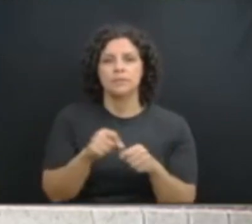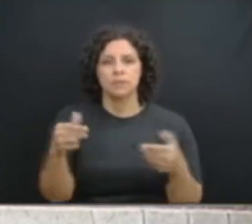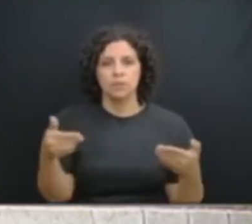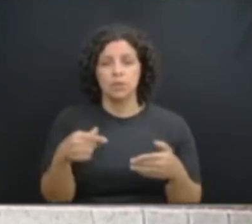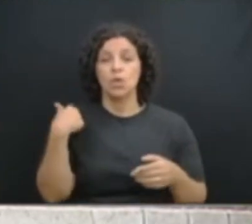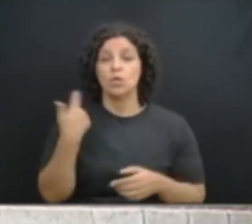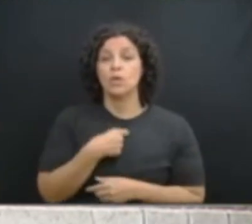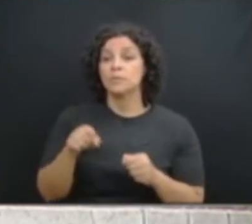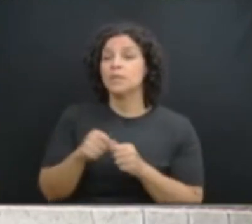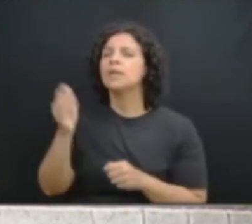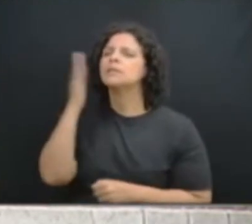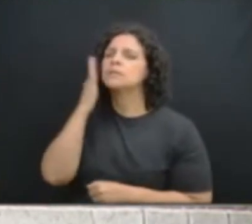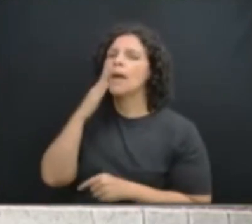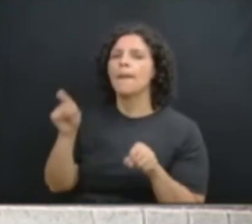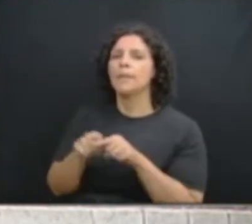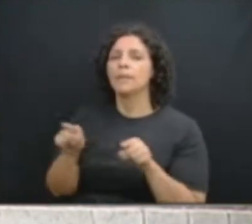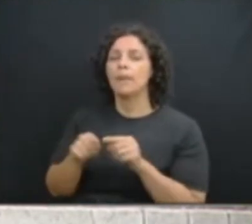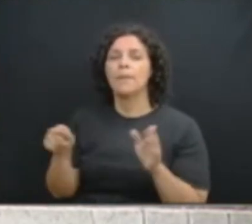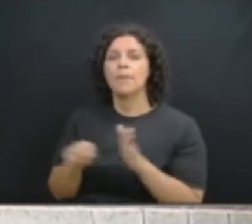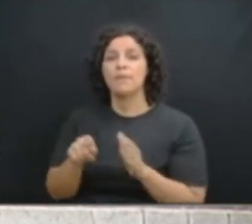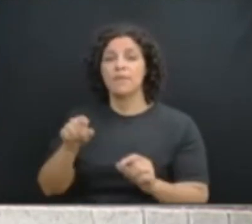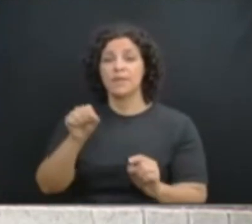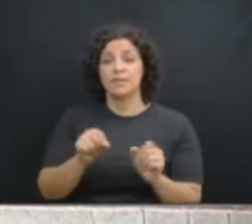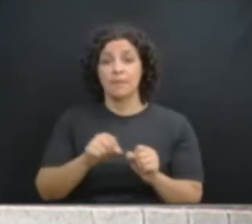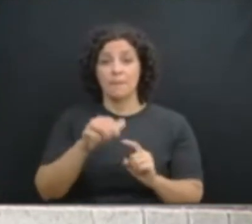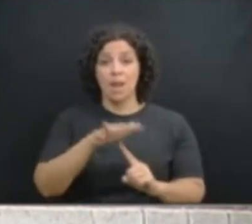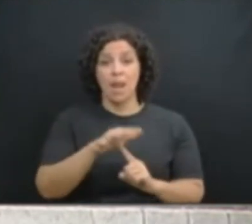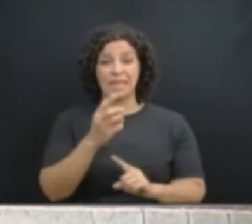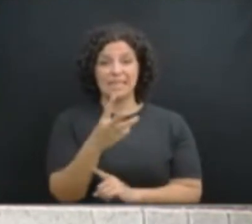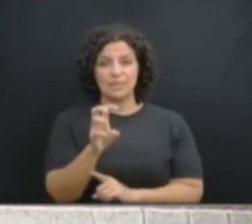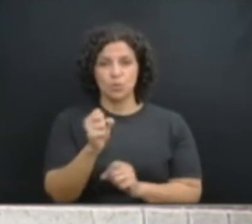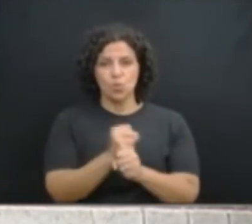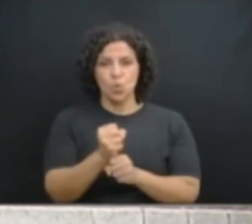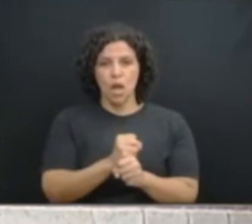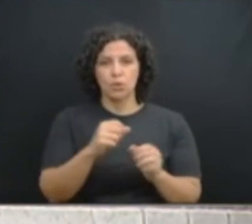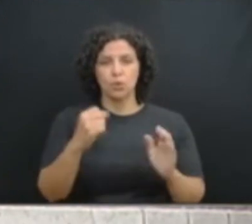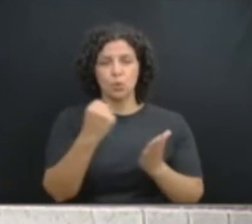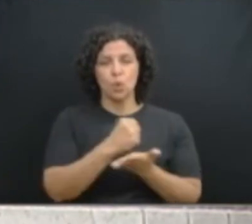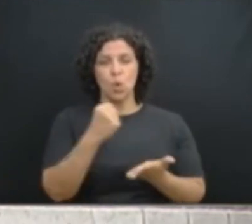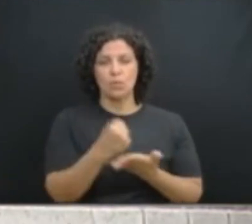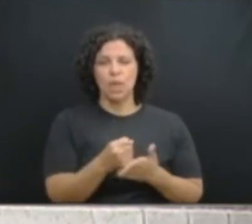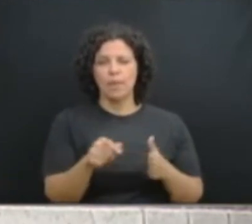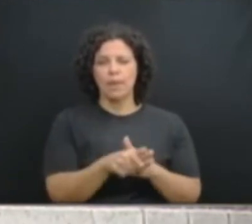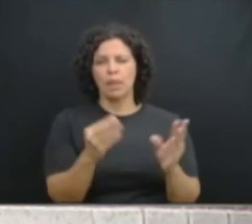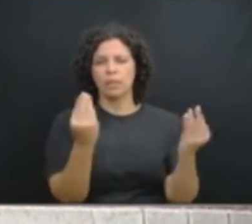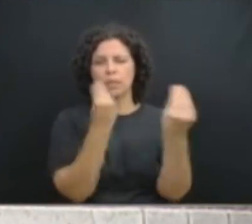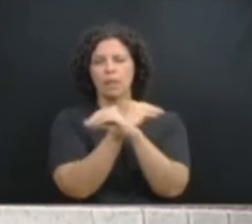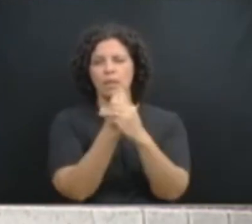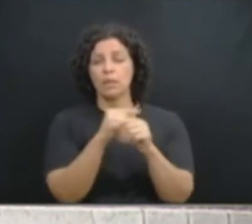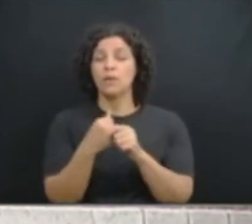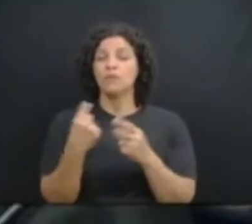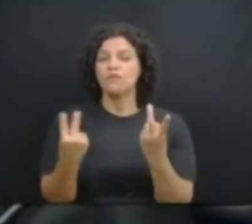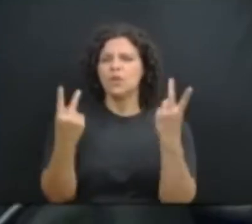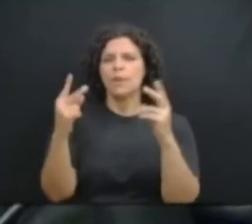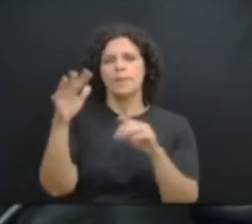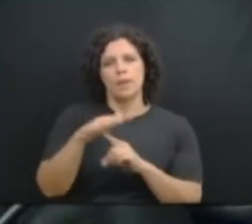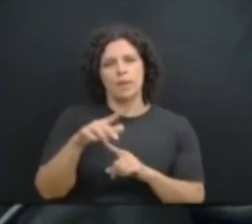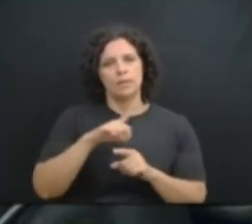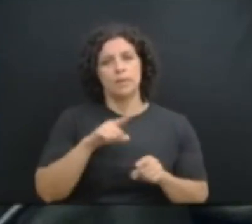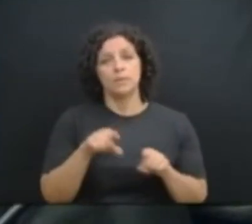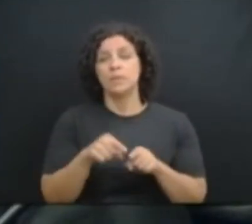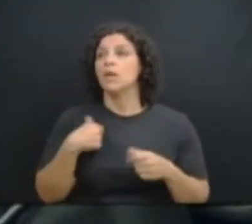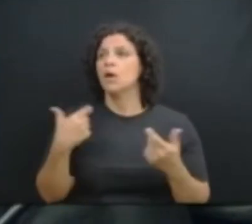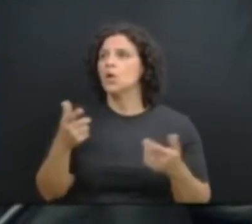Mas ele está prudente em não enfiar o Paraná em 35 anos de um contrato falacioso. Vitória do Paraná. O